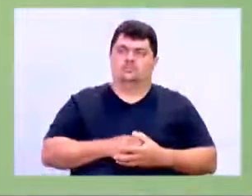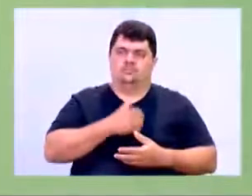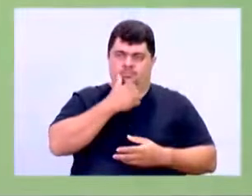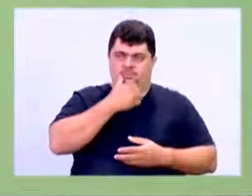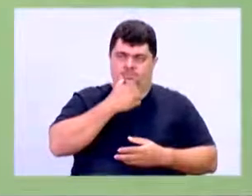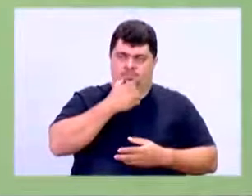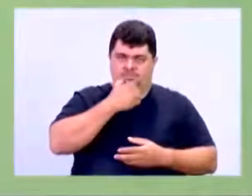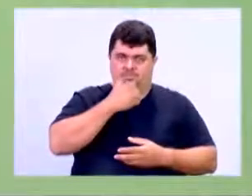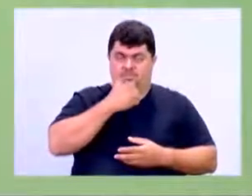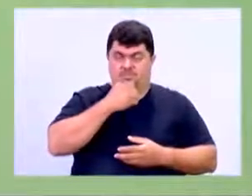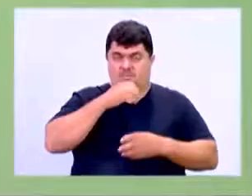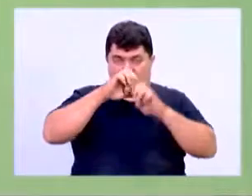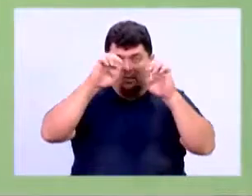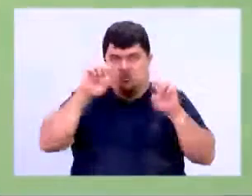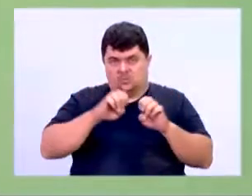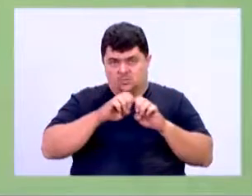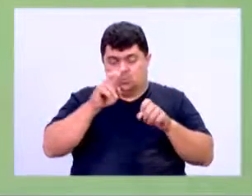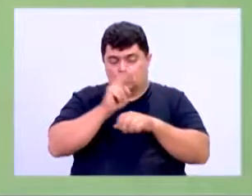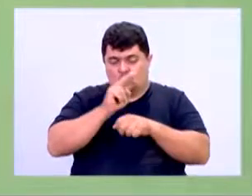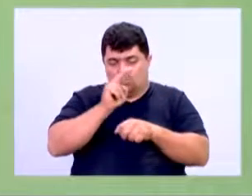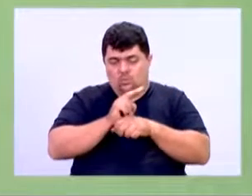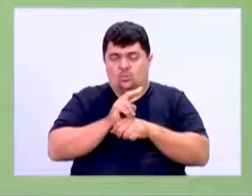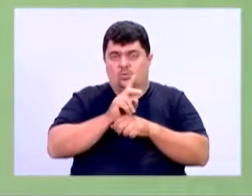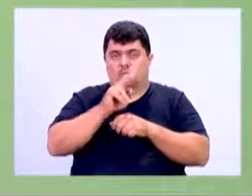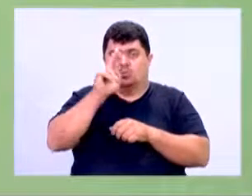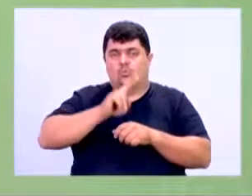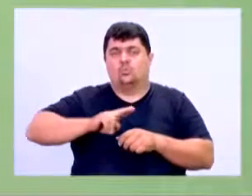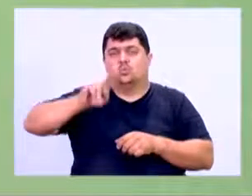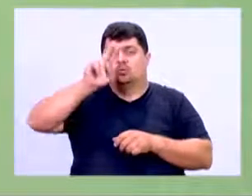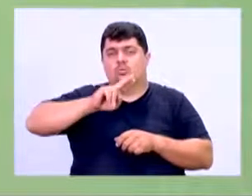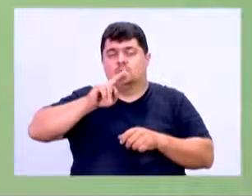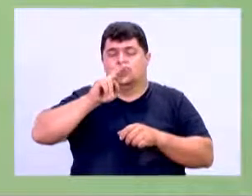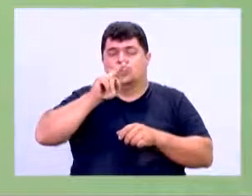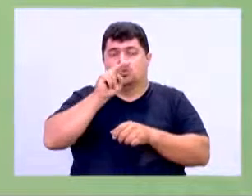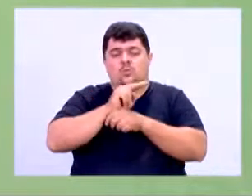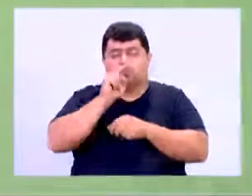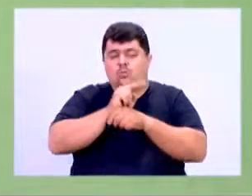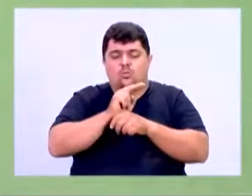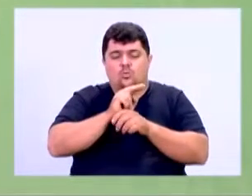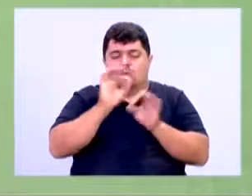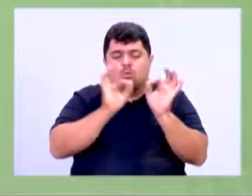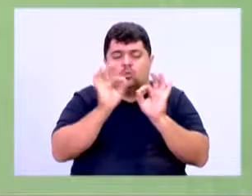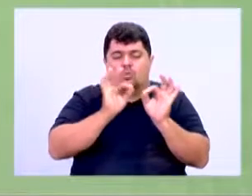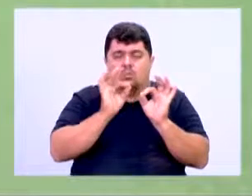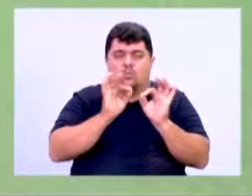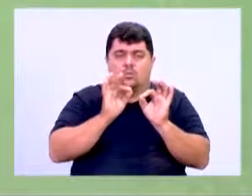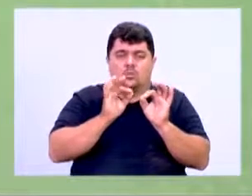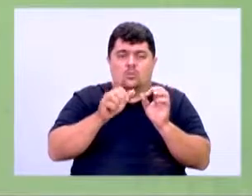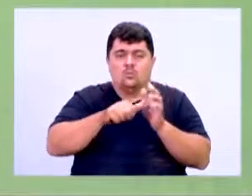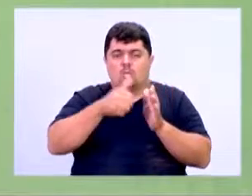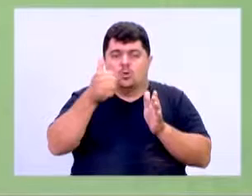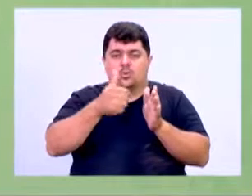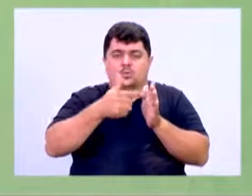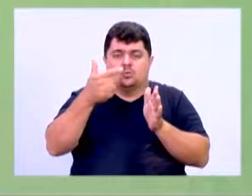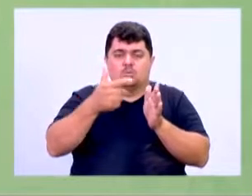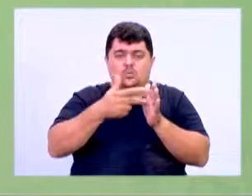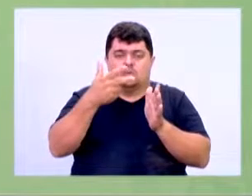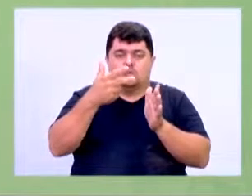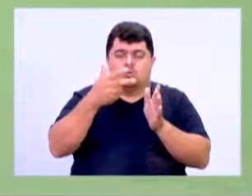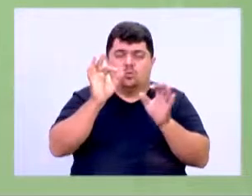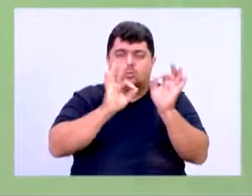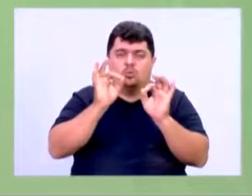Nas estruturas de controle, servem para controlar a ordem de execução das instruções de um